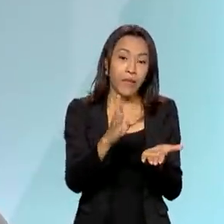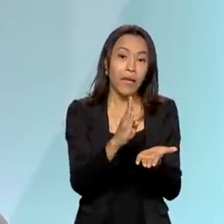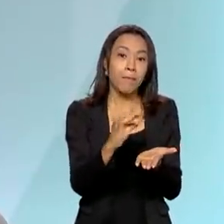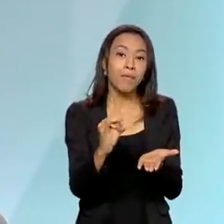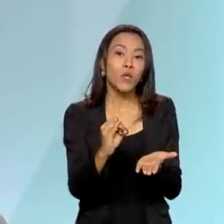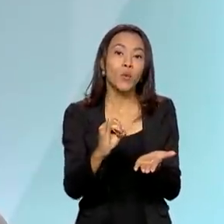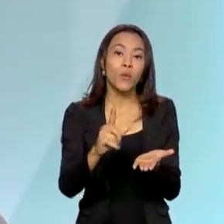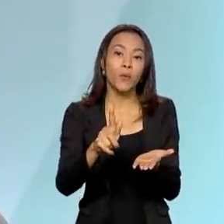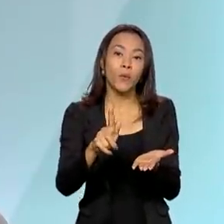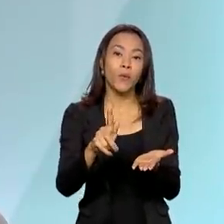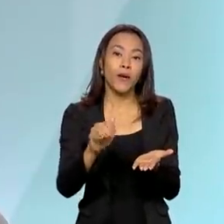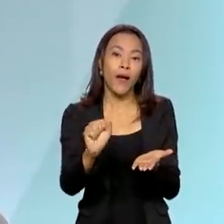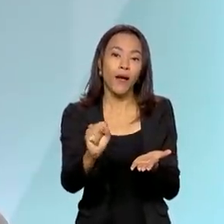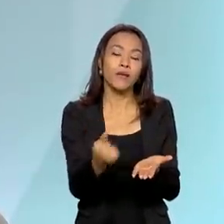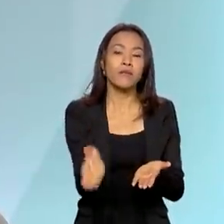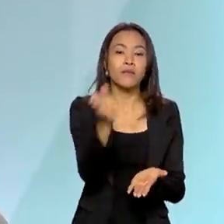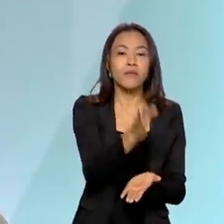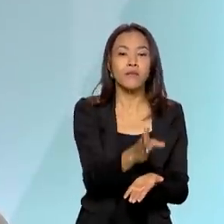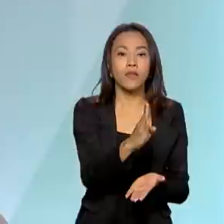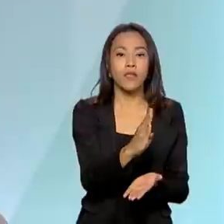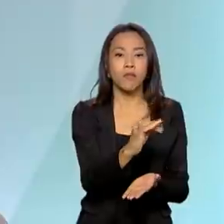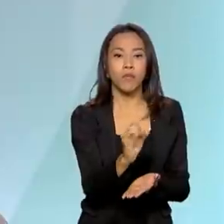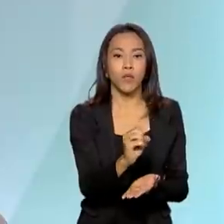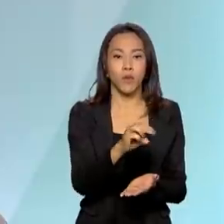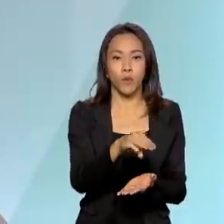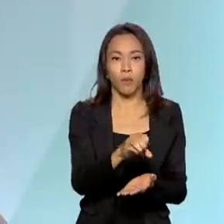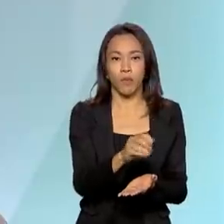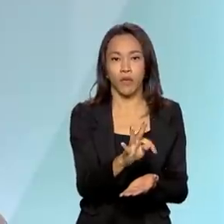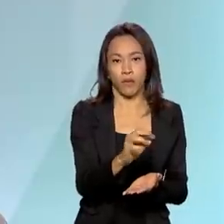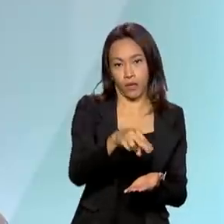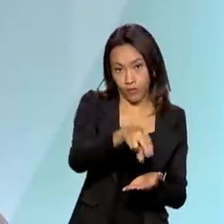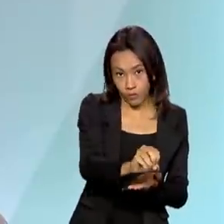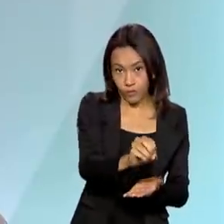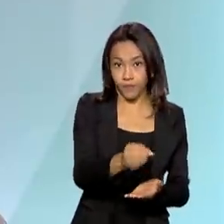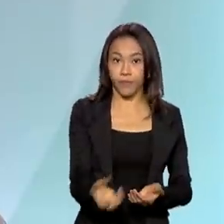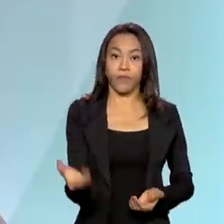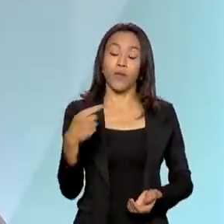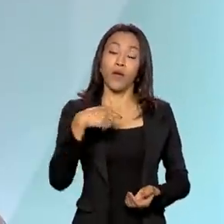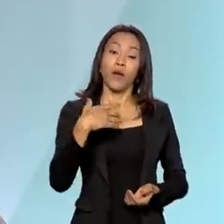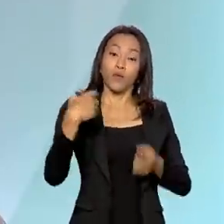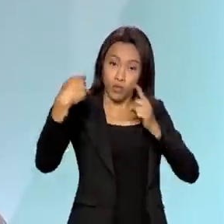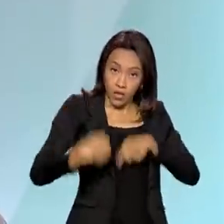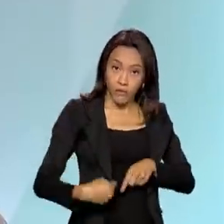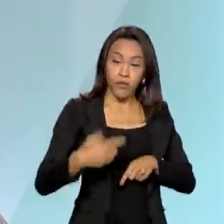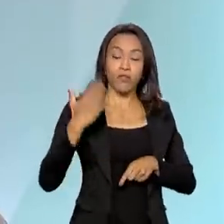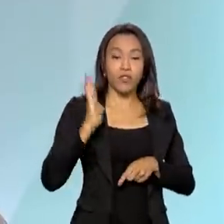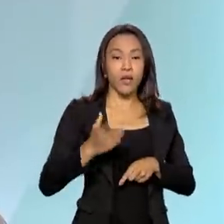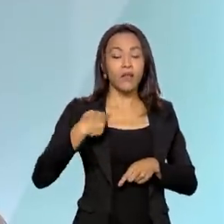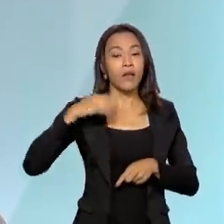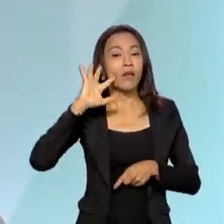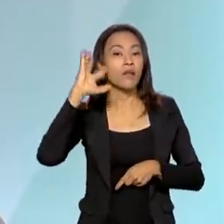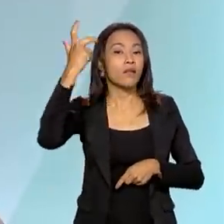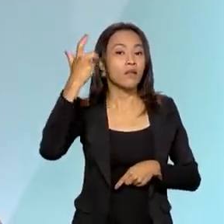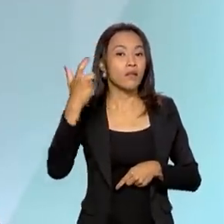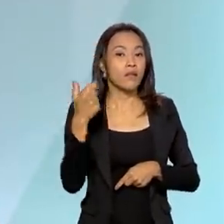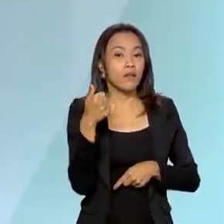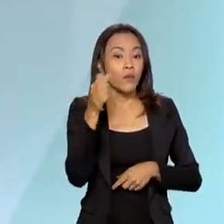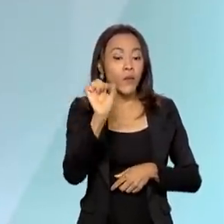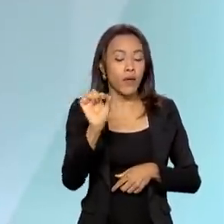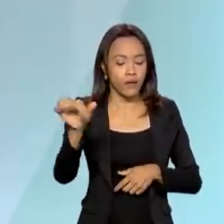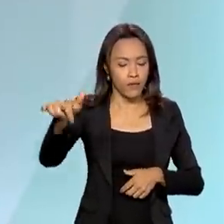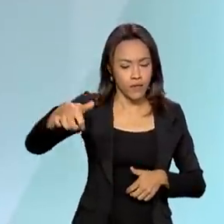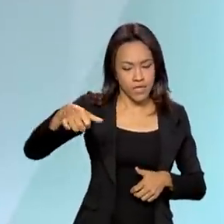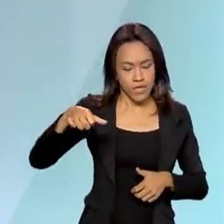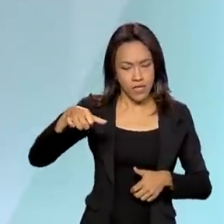biometano. Um desafio agora, o próximo desafio que já está solucionado por tecnologia é transformar